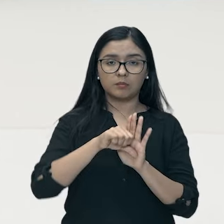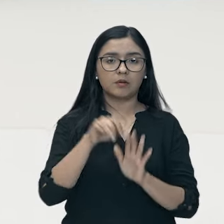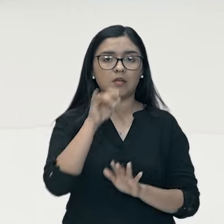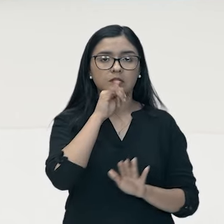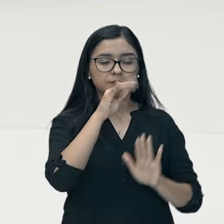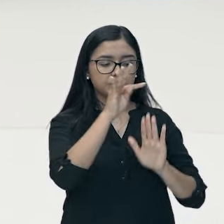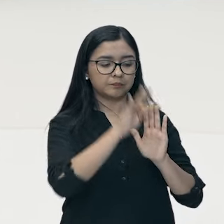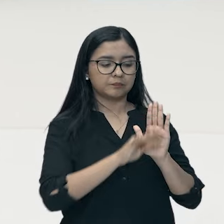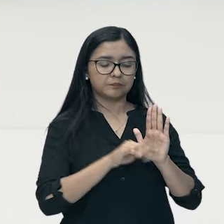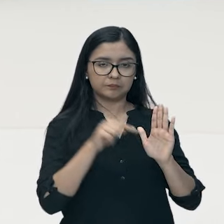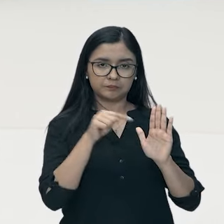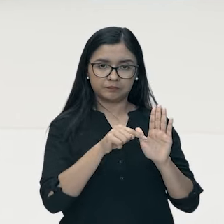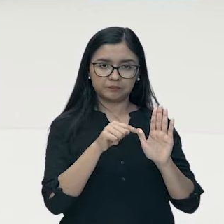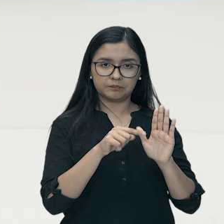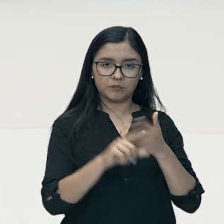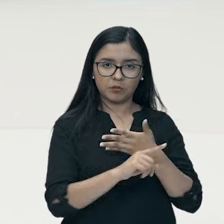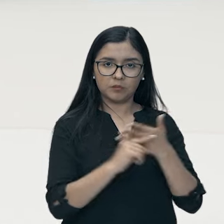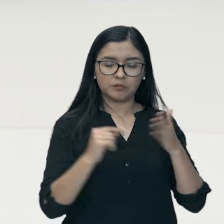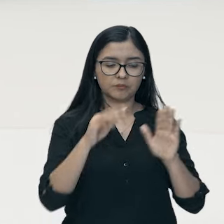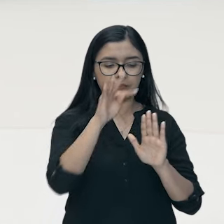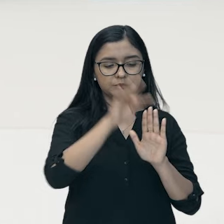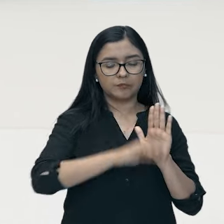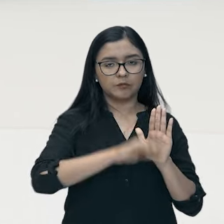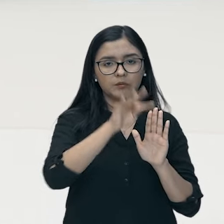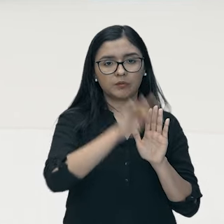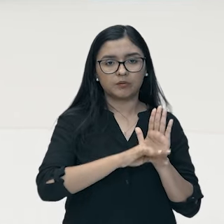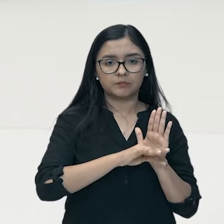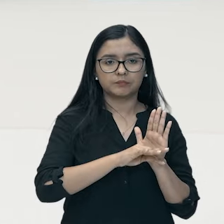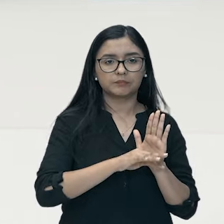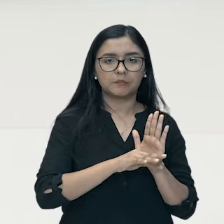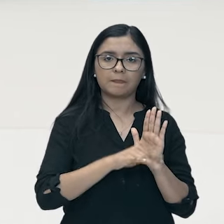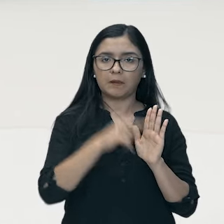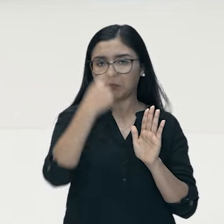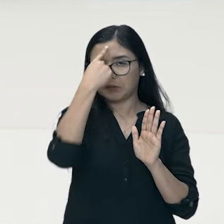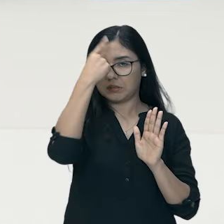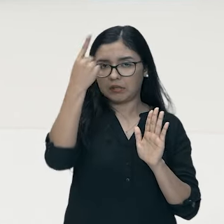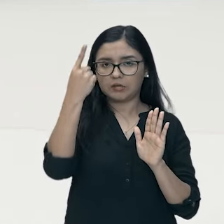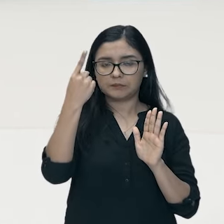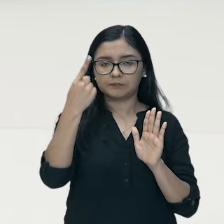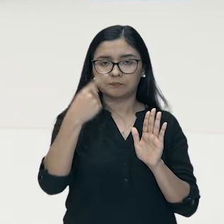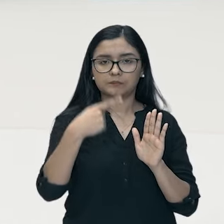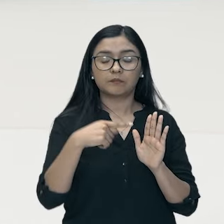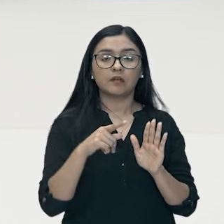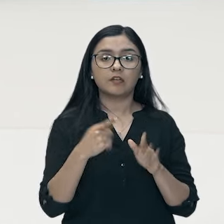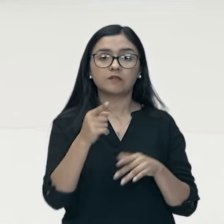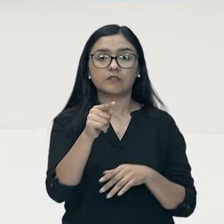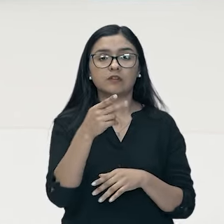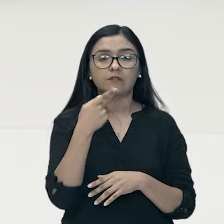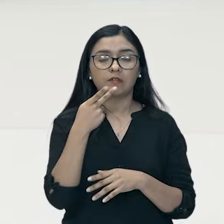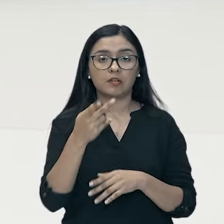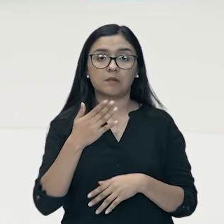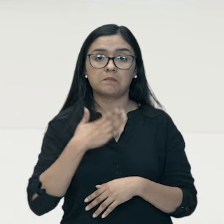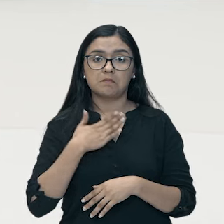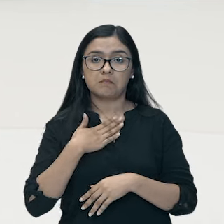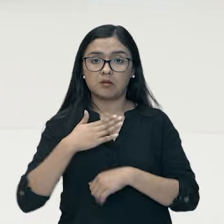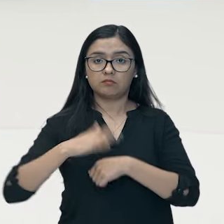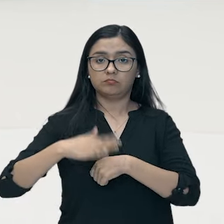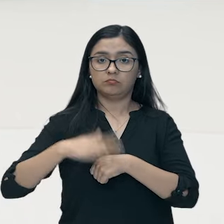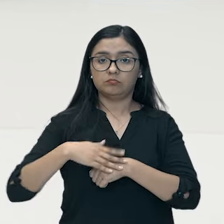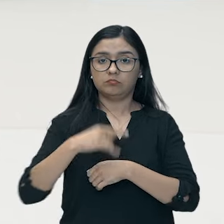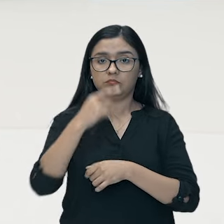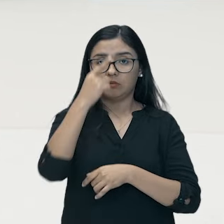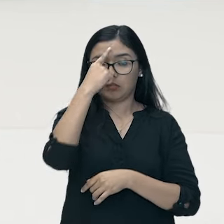texto de alguém não só o texto é quando você pega a ideia de alguém e diz que a ideia é sua isso tem